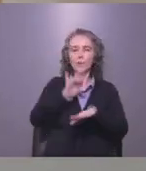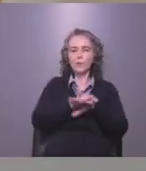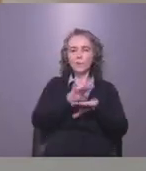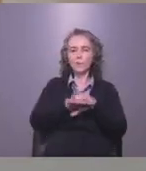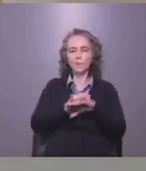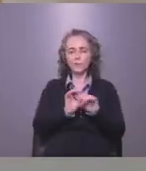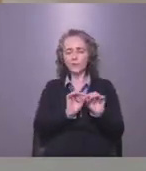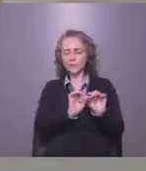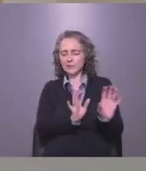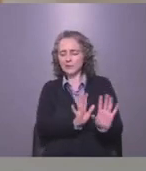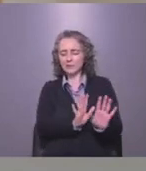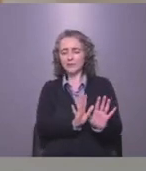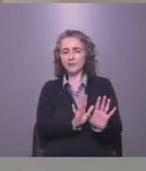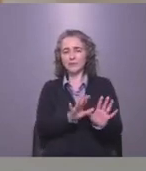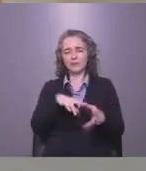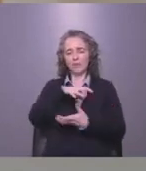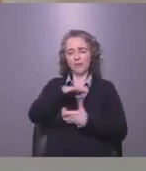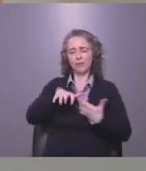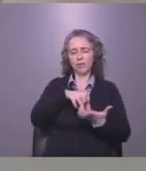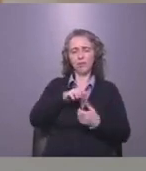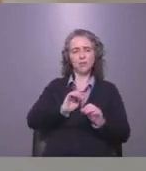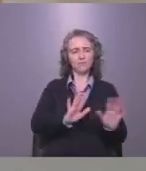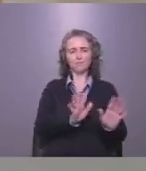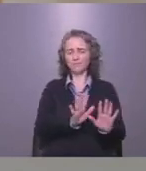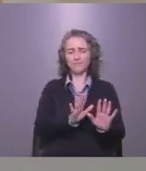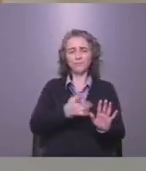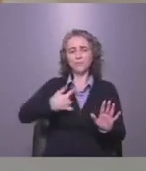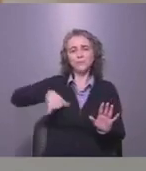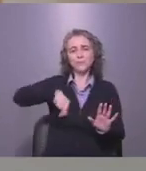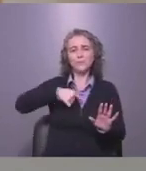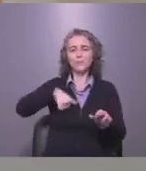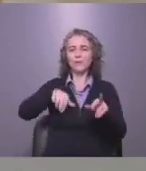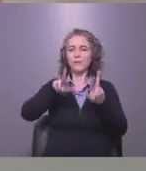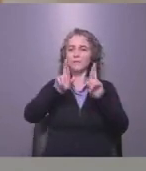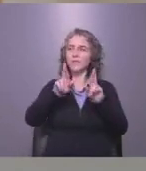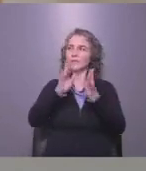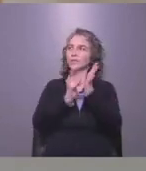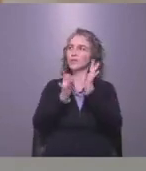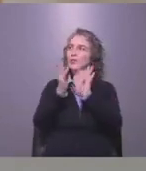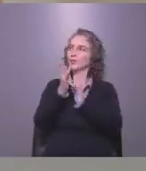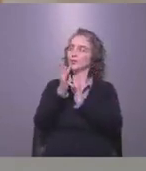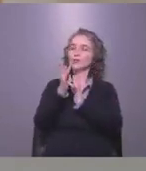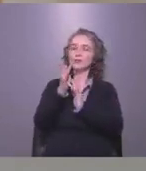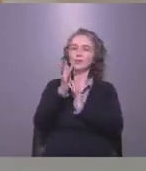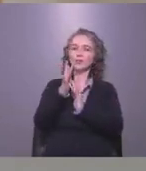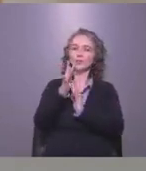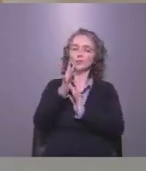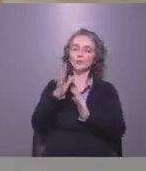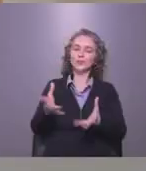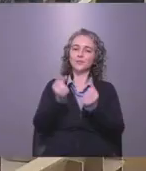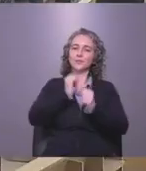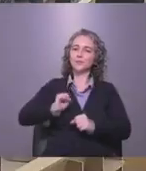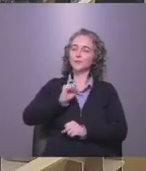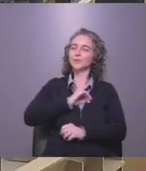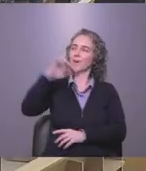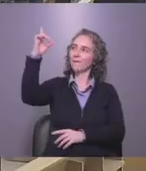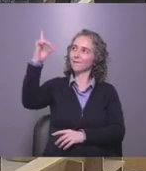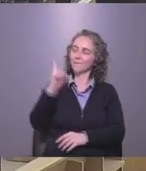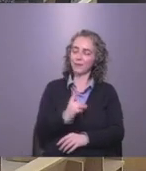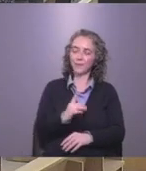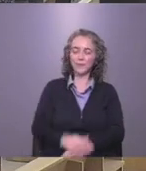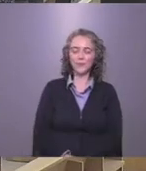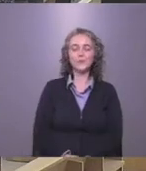do pecado e de toda a perturbação, enquanto esperamos a vinda gloriosa de Jesus Cristo, nosso Salvador.